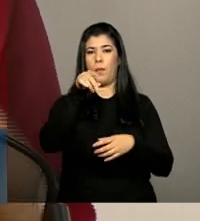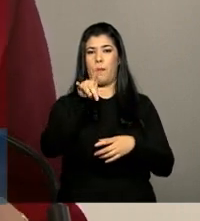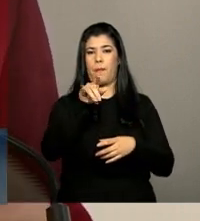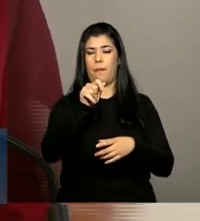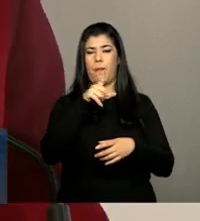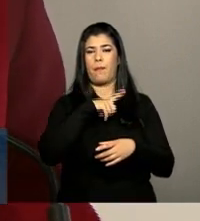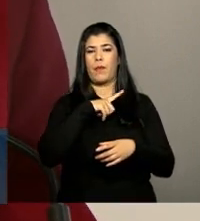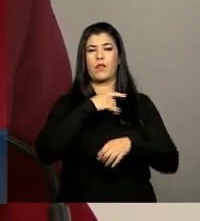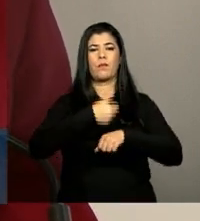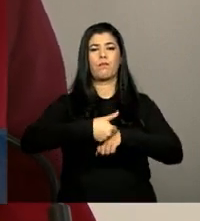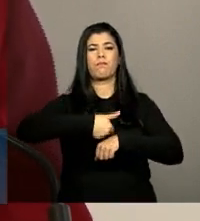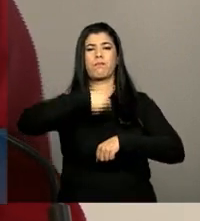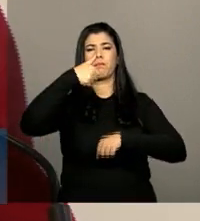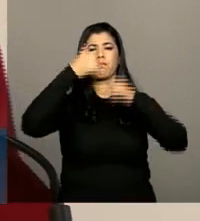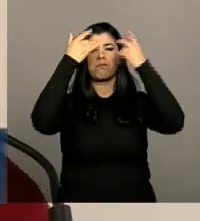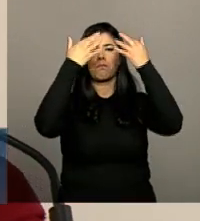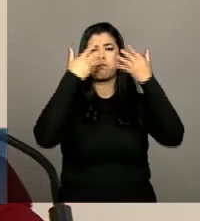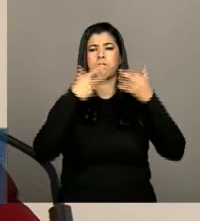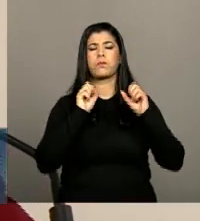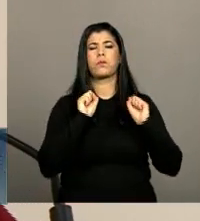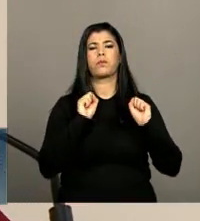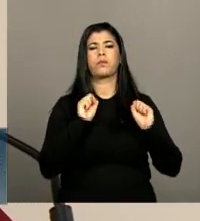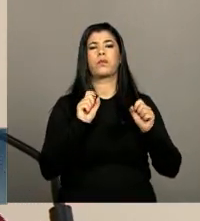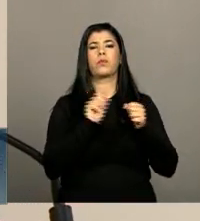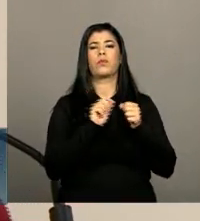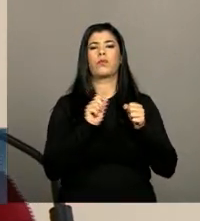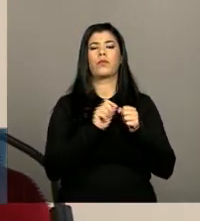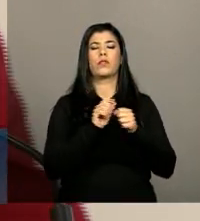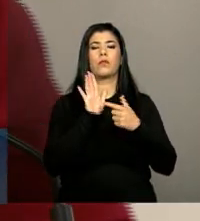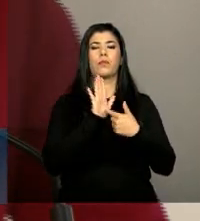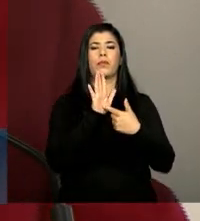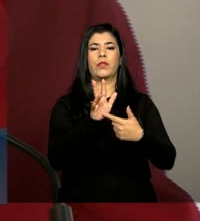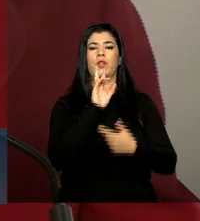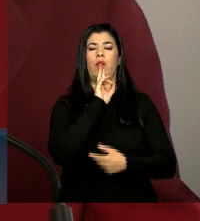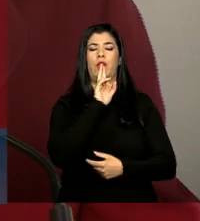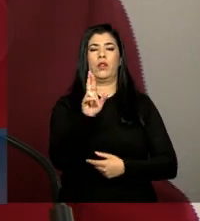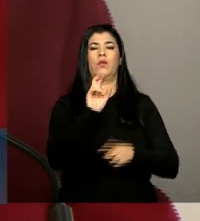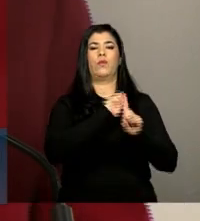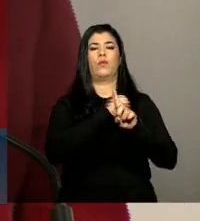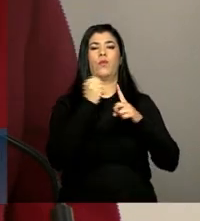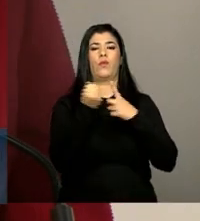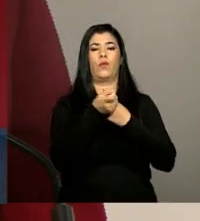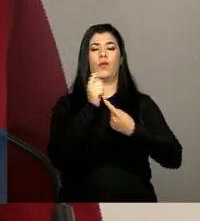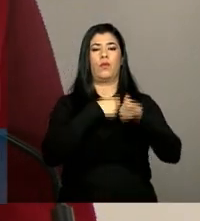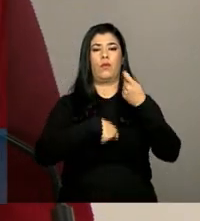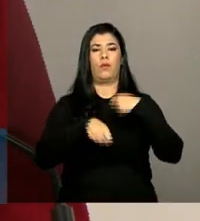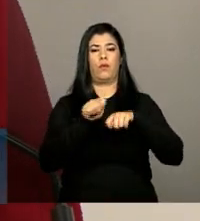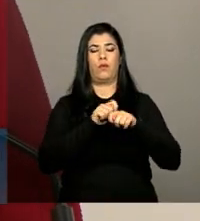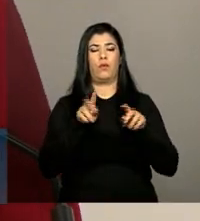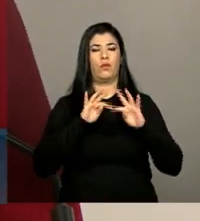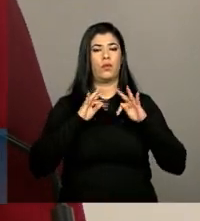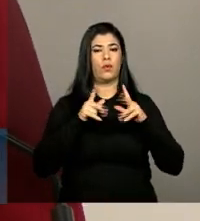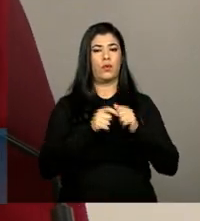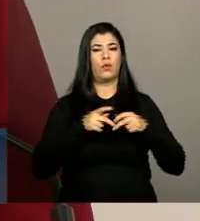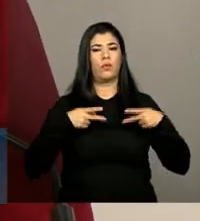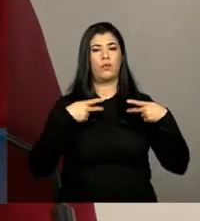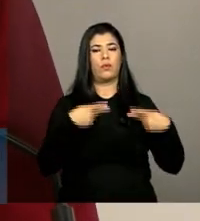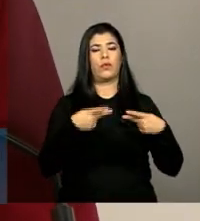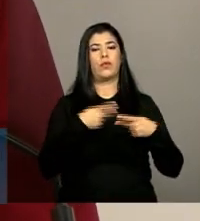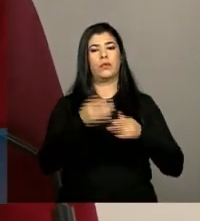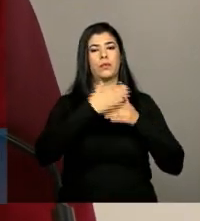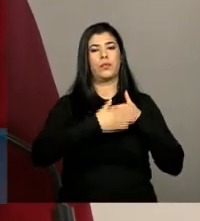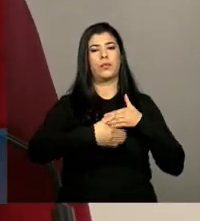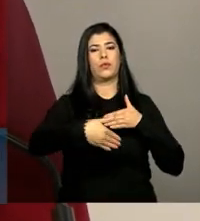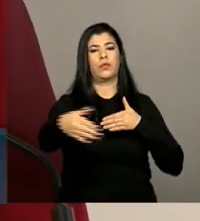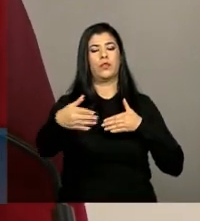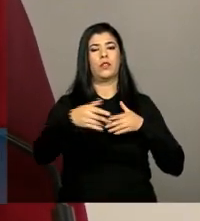das melhores descrições que se pode fazer do resultado sócioeconômico do processo em curso de crescimento